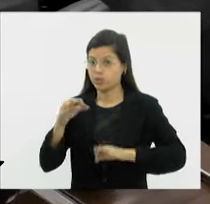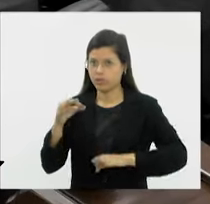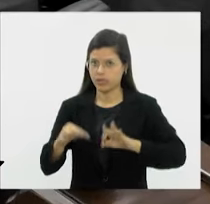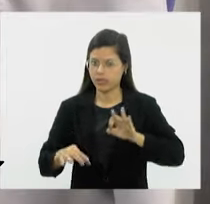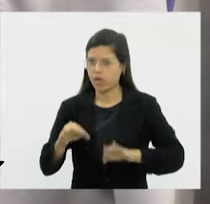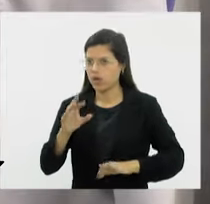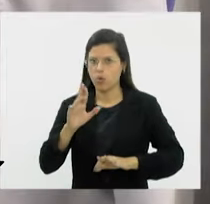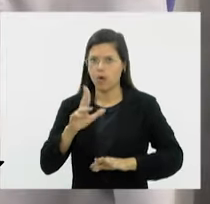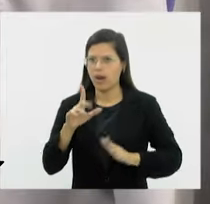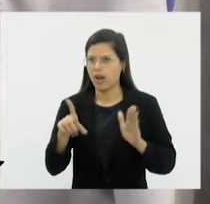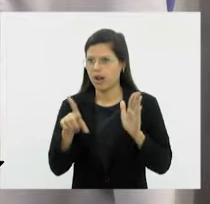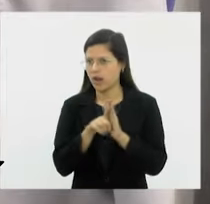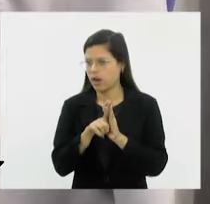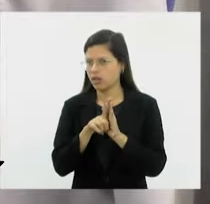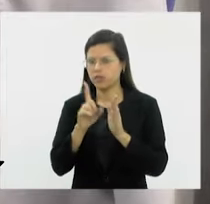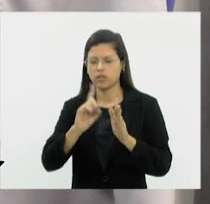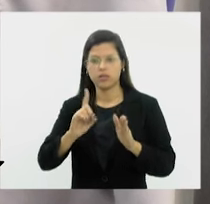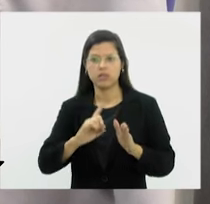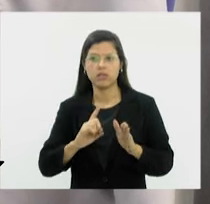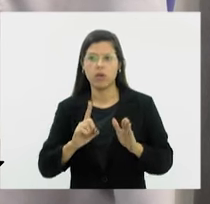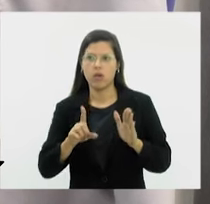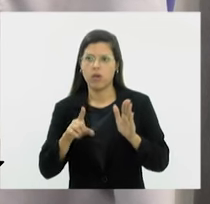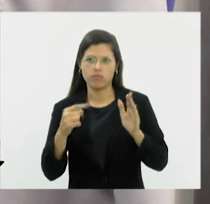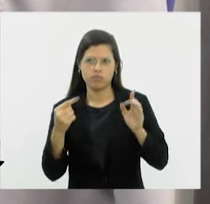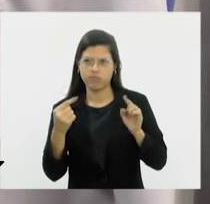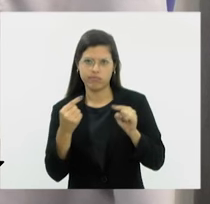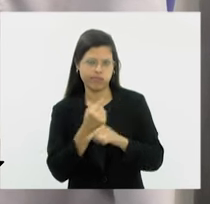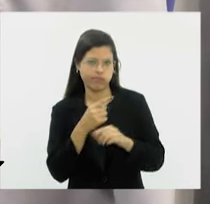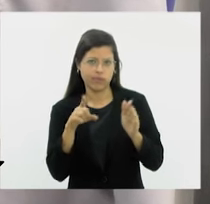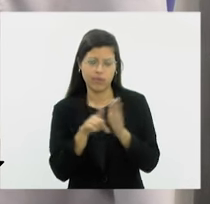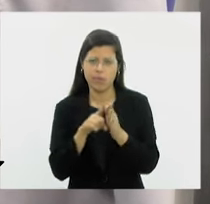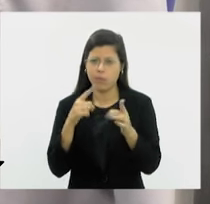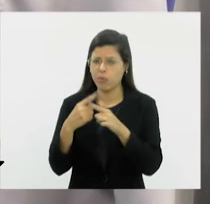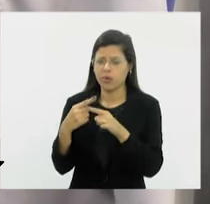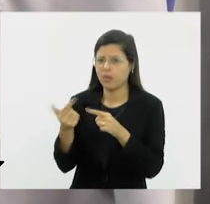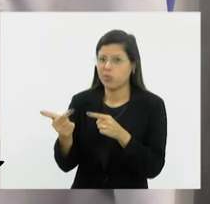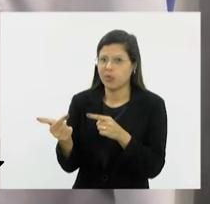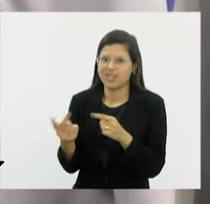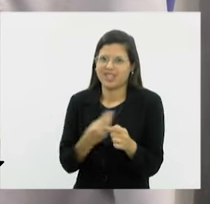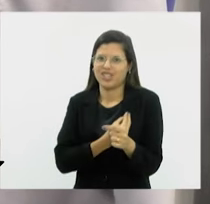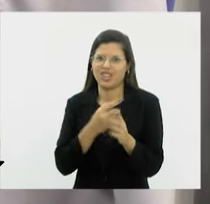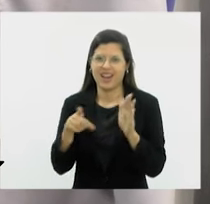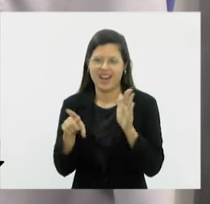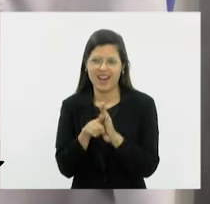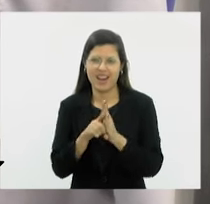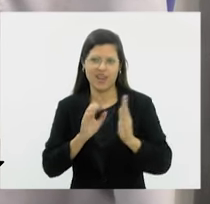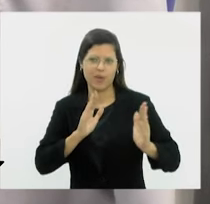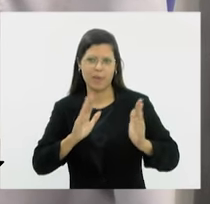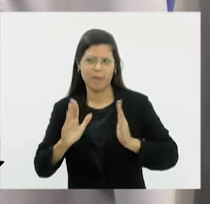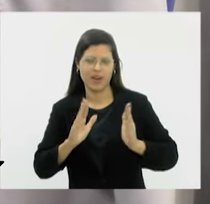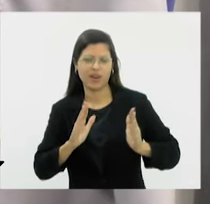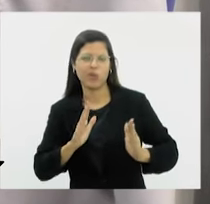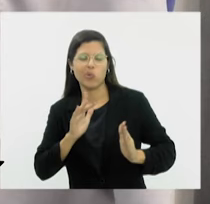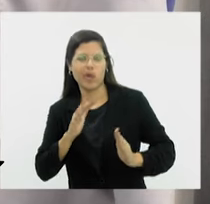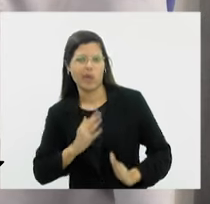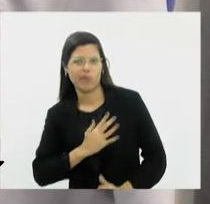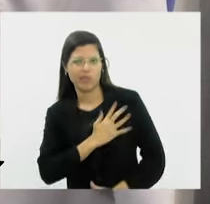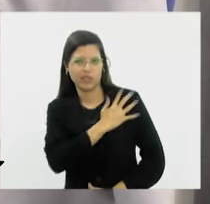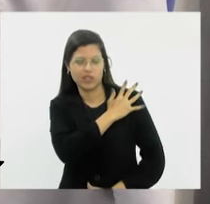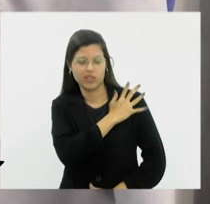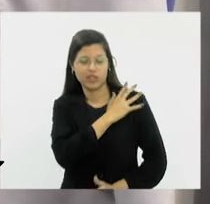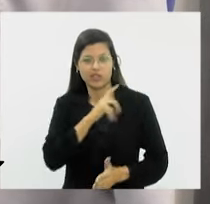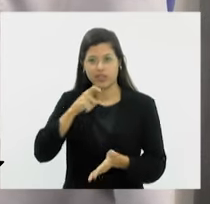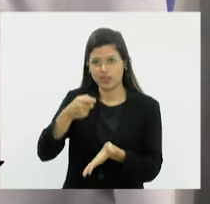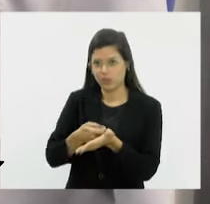é legalidade, não. Ele não contraria a lei justamente porque a lei não existe. Não existe lei declarando que o período tenha sido uma ditadura, ou os mesmos relatórios